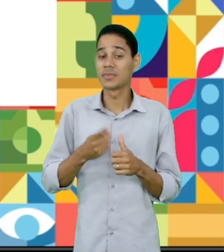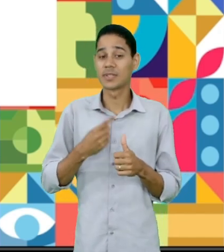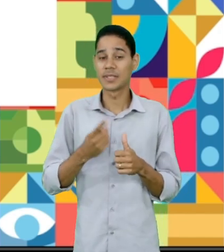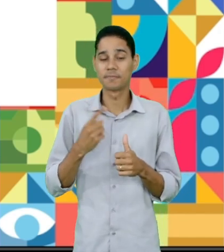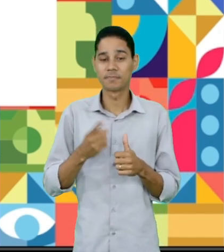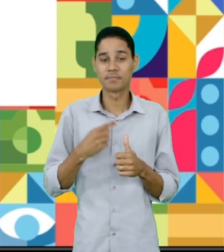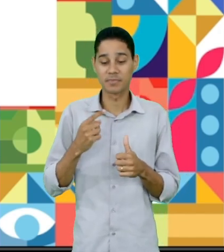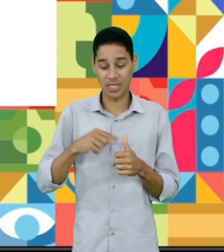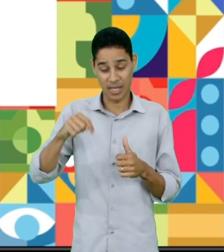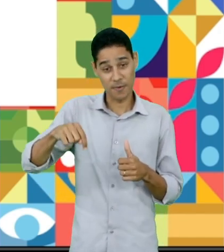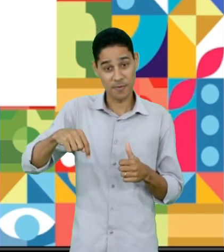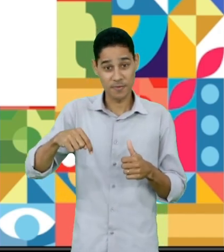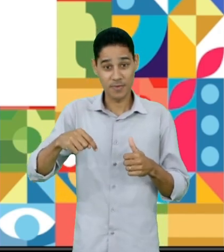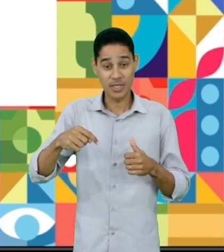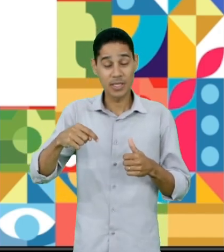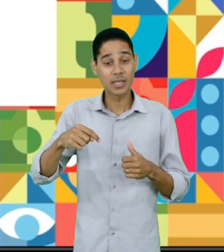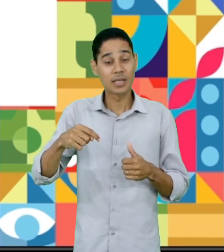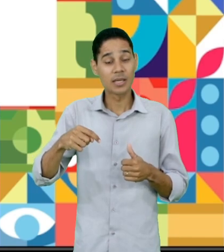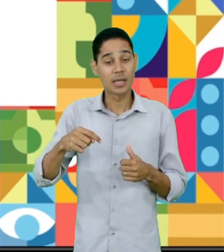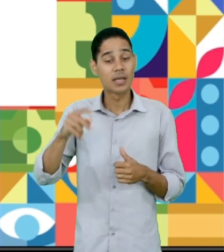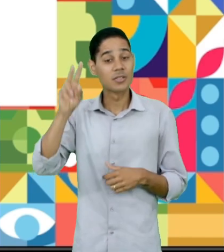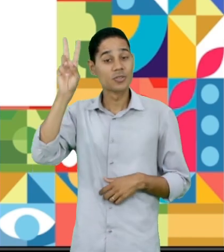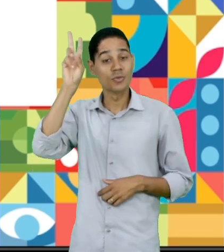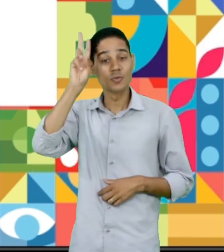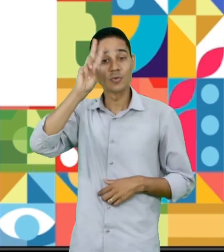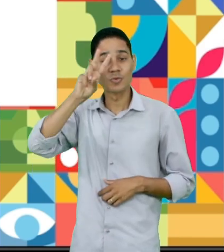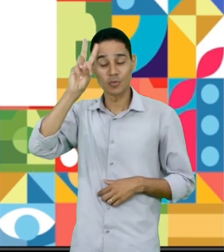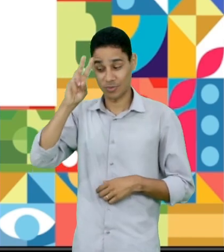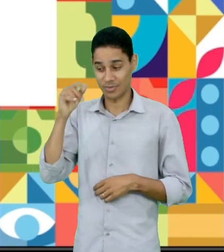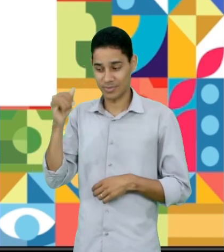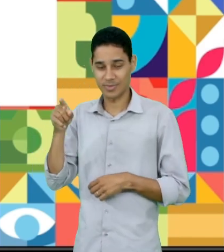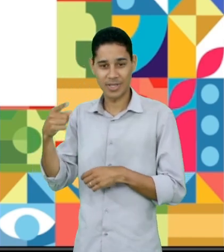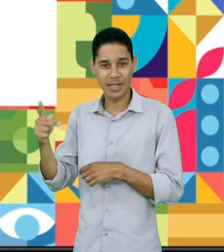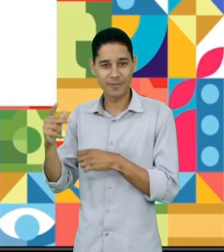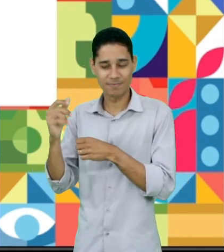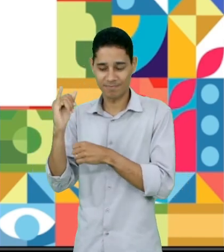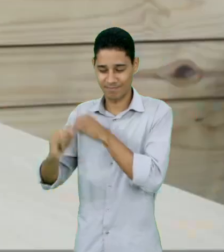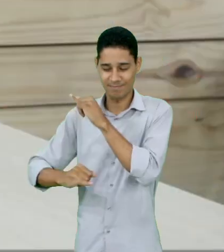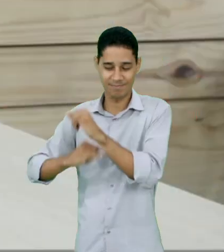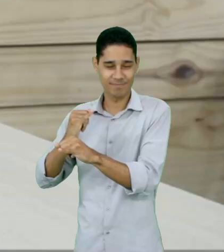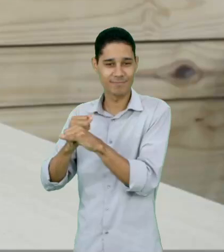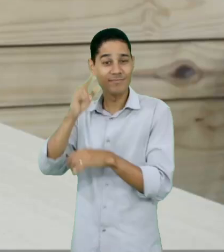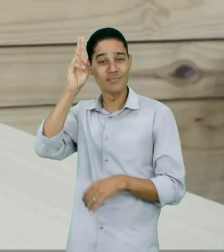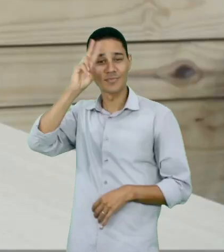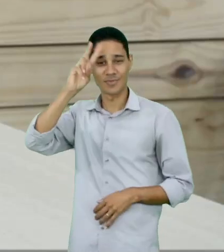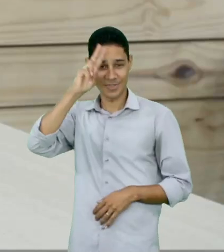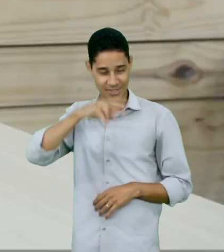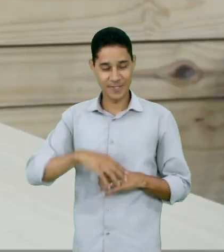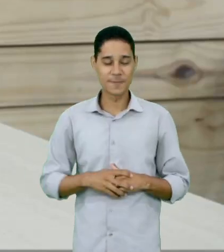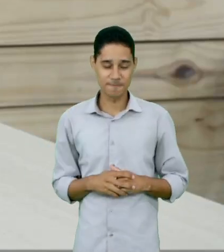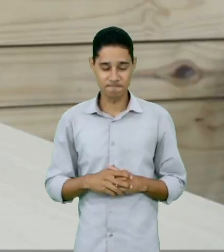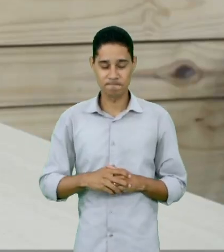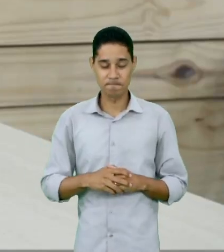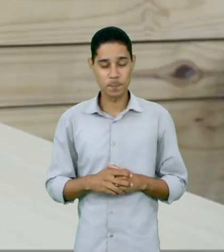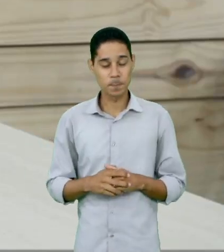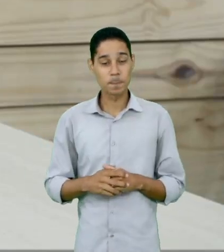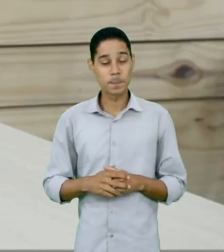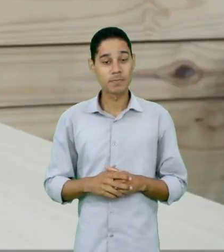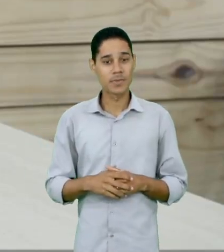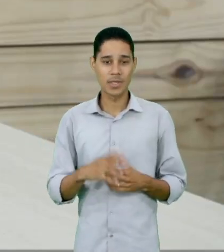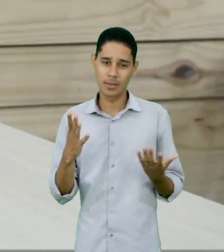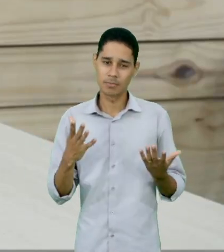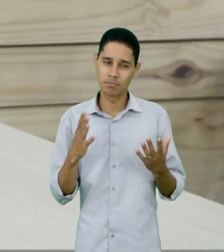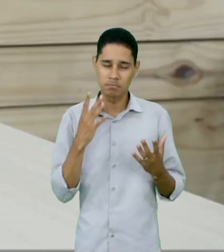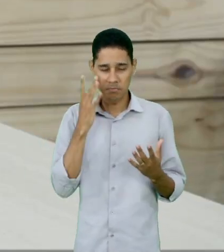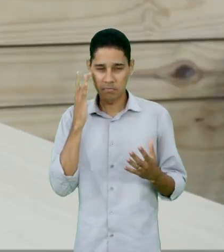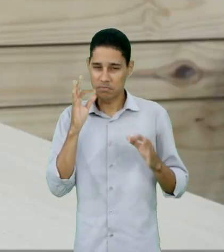nesse momento aí, para conhecer um pouquinho da história da web, tá? Eu tenho certeza que o pessoal